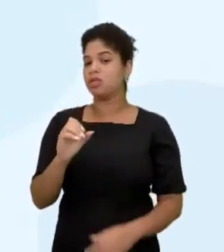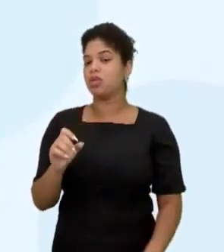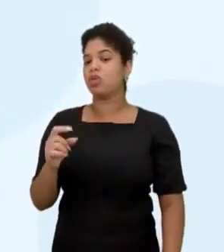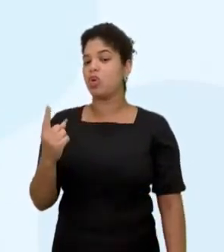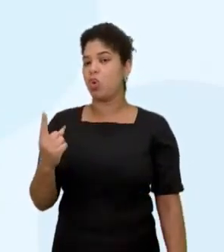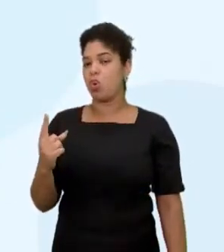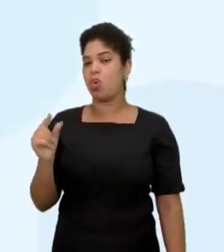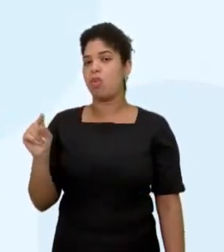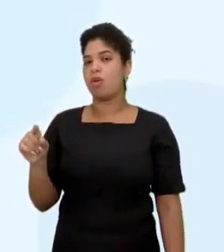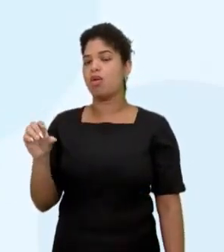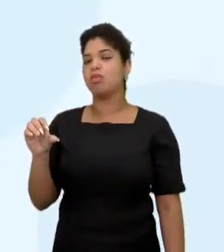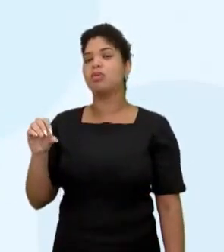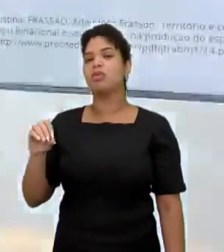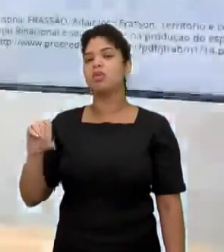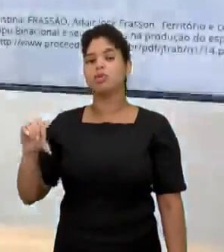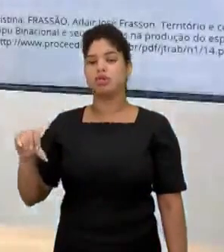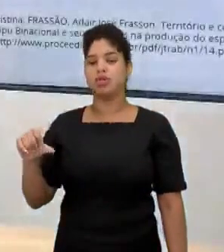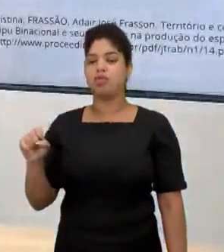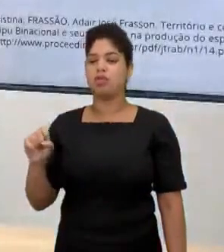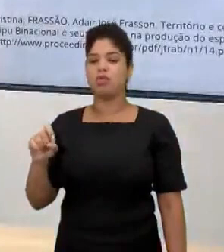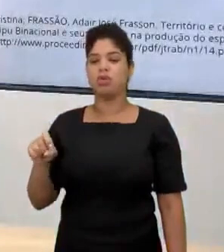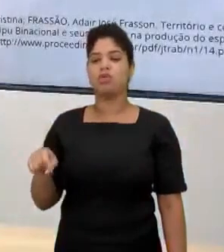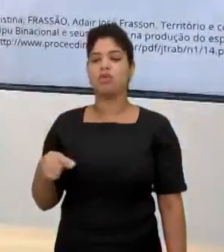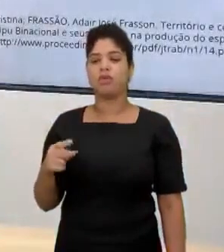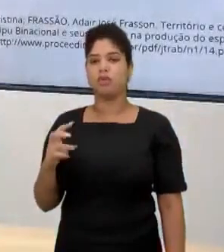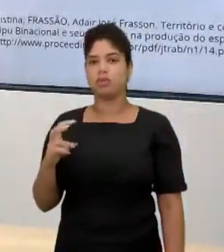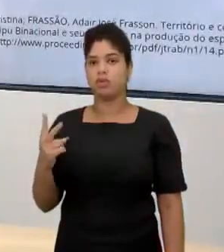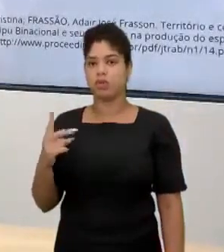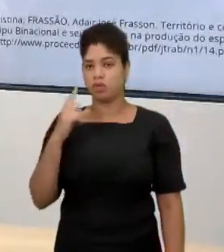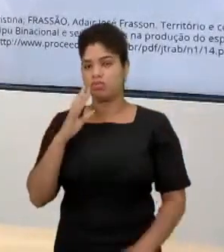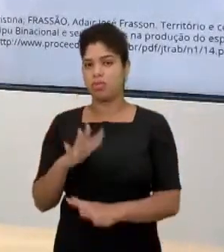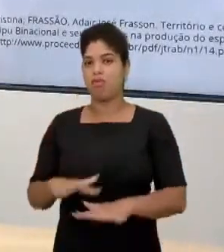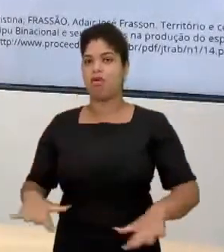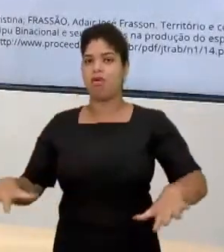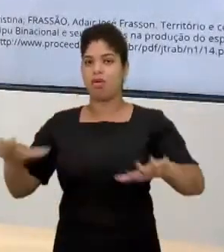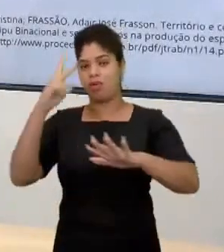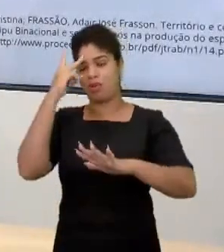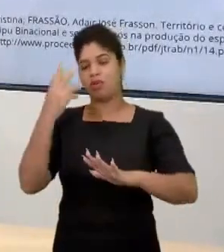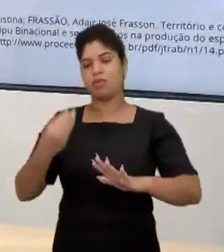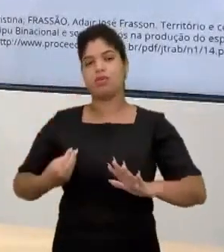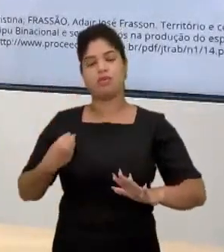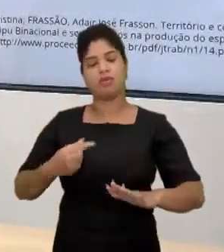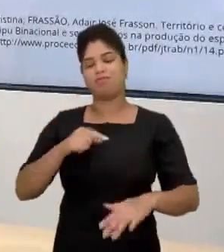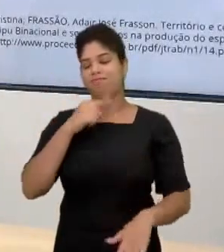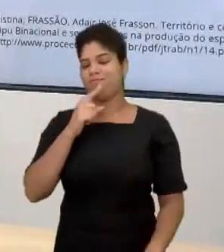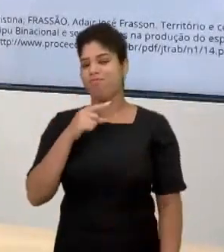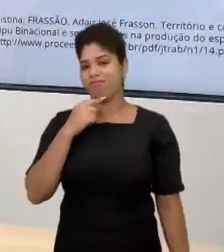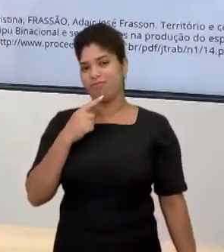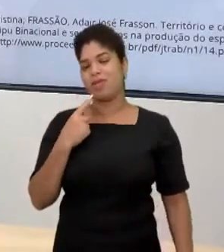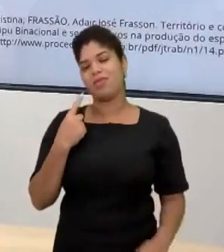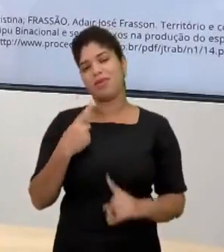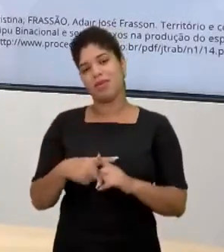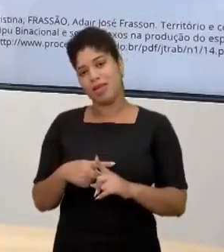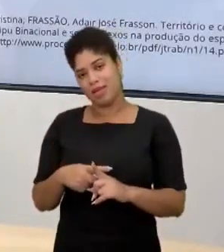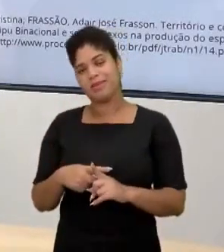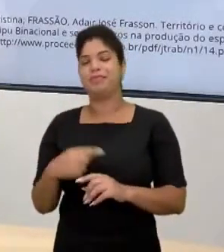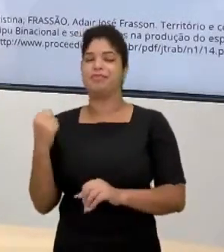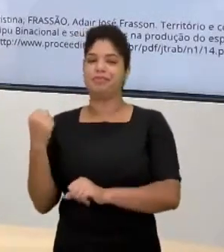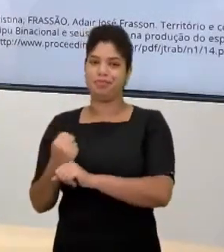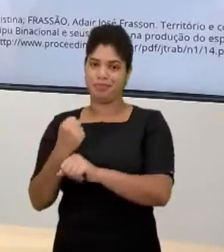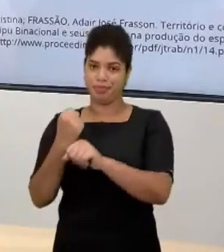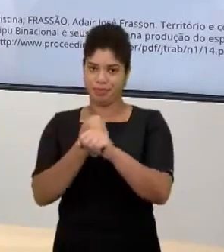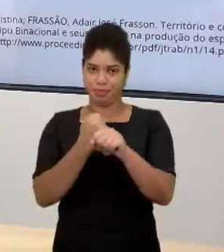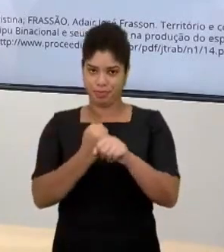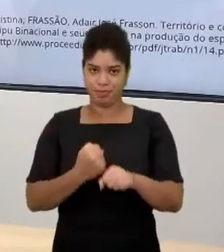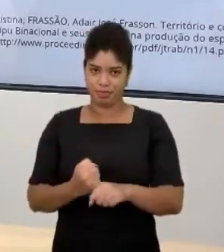aí, né, de áreas aí que foram, né, desabitadas, né, para a construção e a inundação